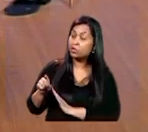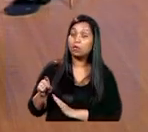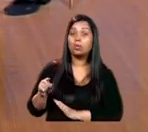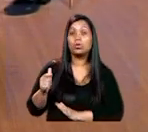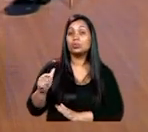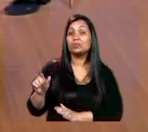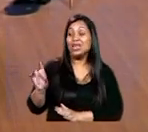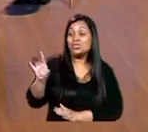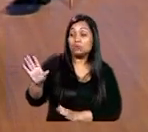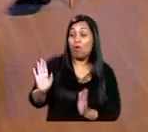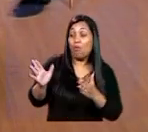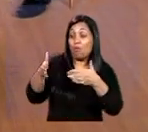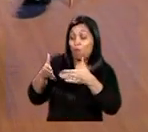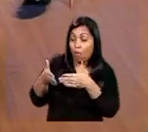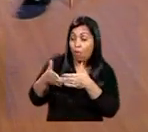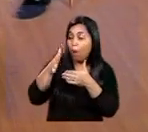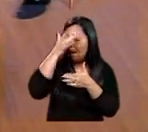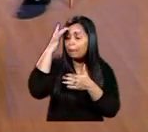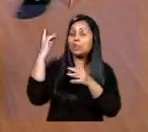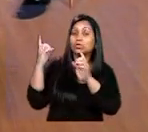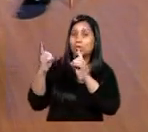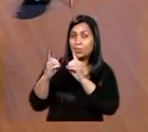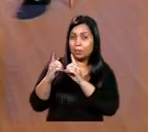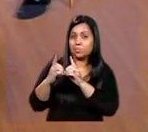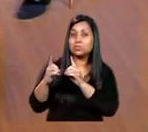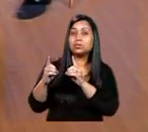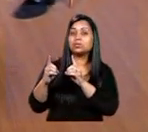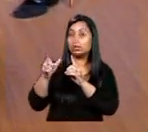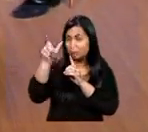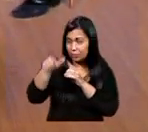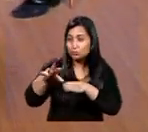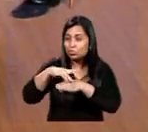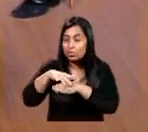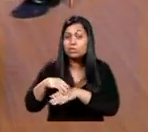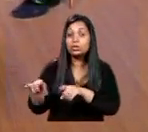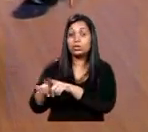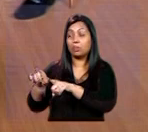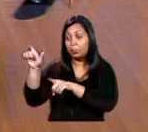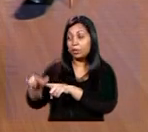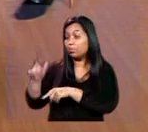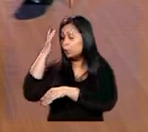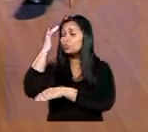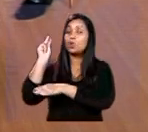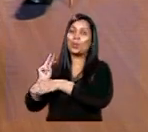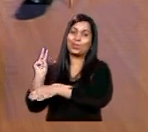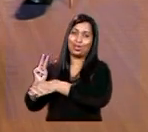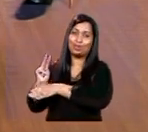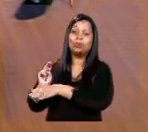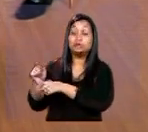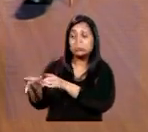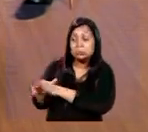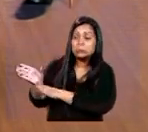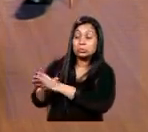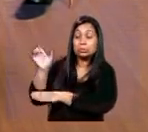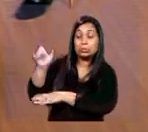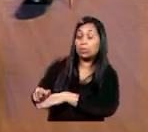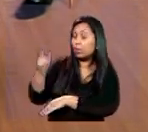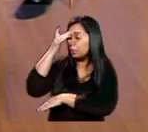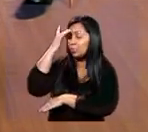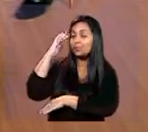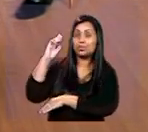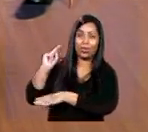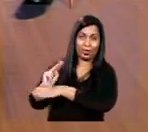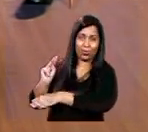te perguntar. Então, vocês não têm só essa atenção ao paciente, vocês também precisam ter esse cuidado com o cuidador. Com o cuidador. Quem cuida do cuidador? O cuidador tem que estar bem, né? Eu